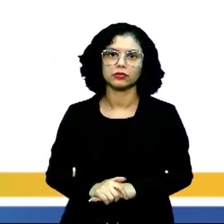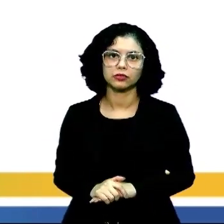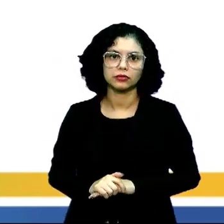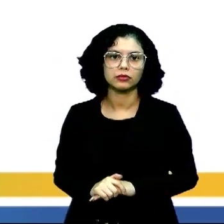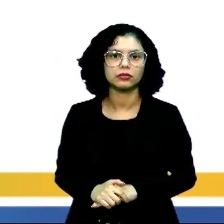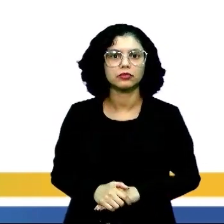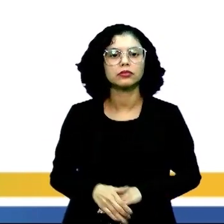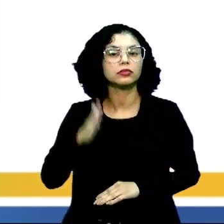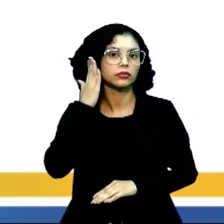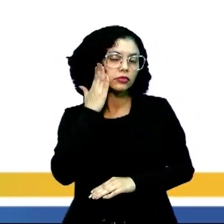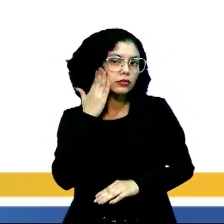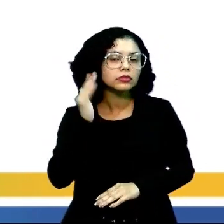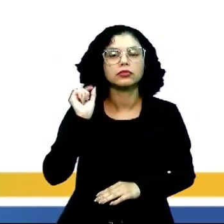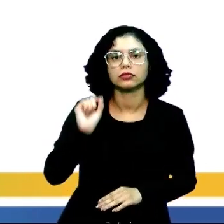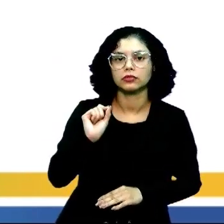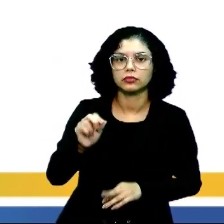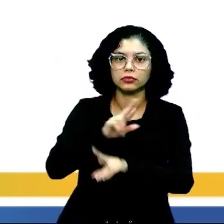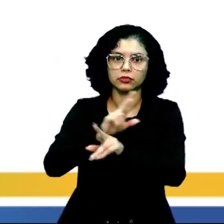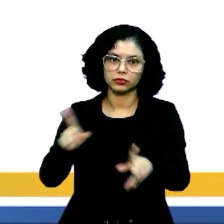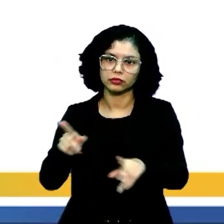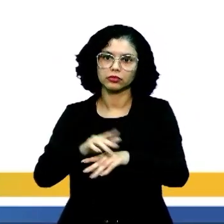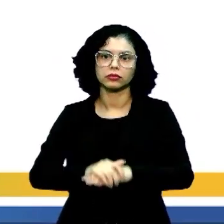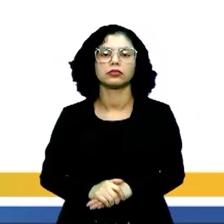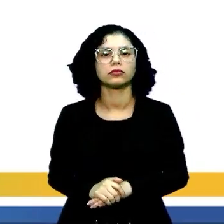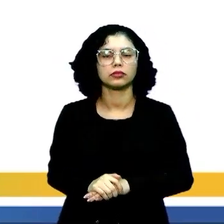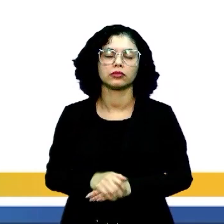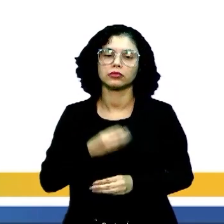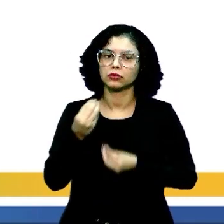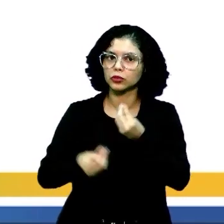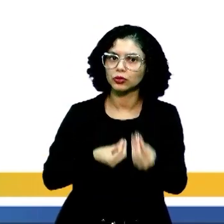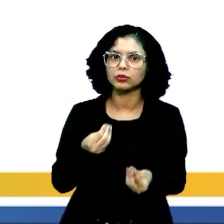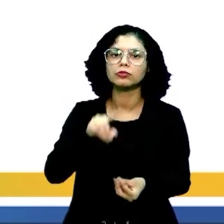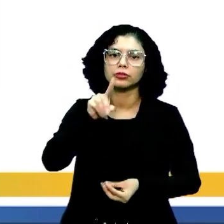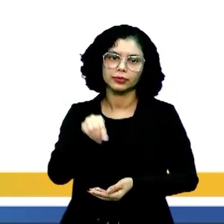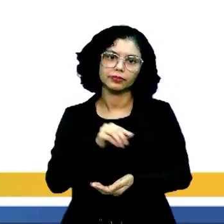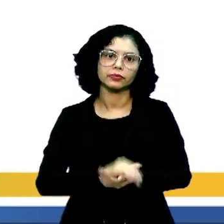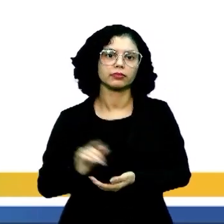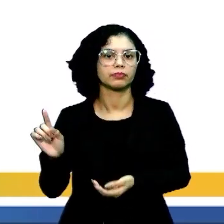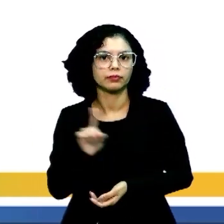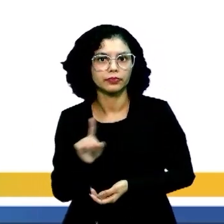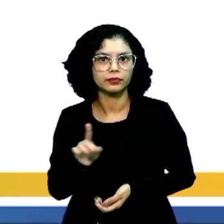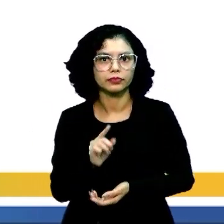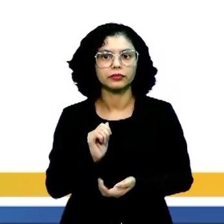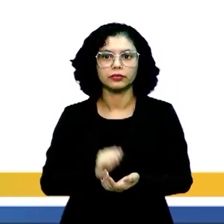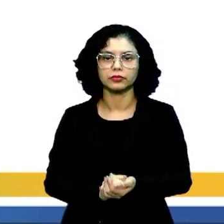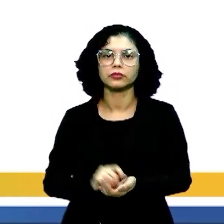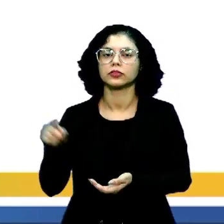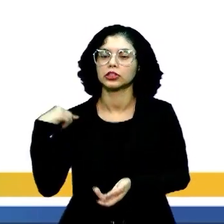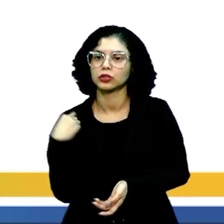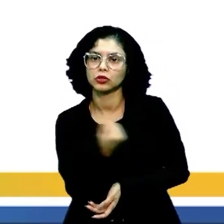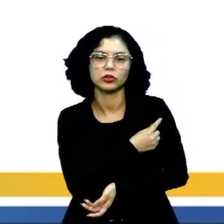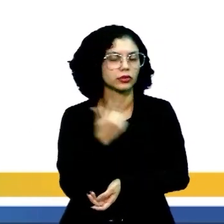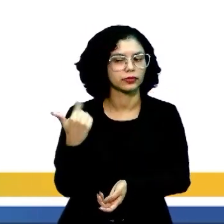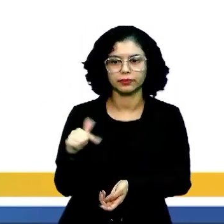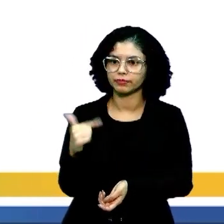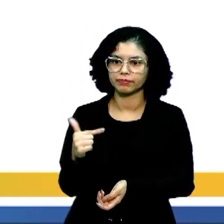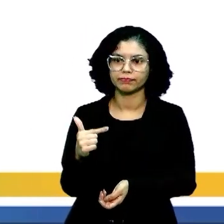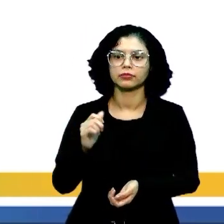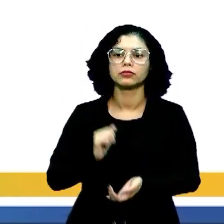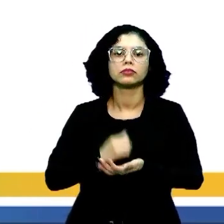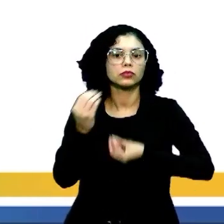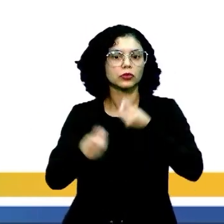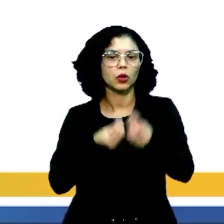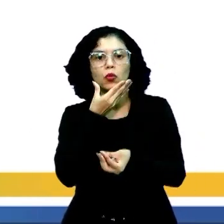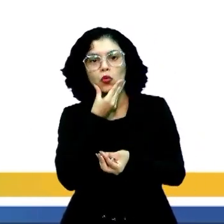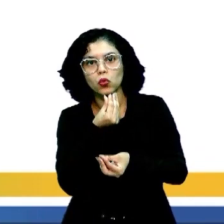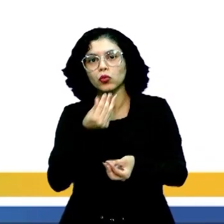e compreender essas diferenças do jeito que elas são. Não, nós não temos. Tanto o